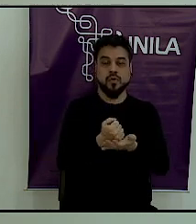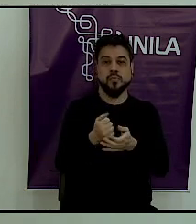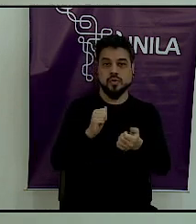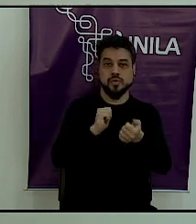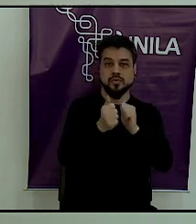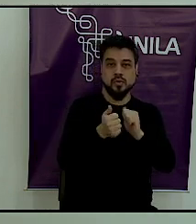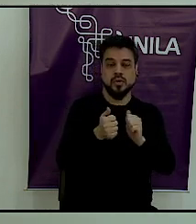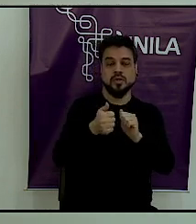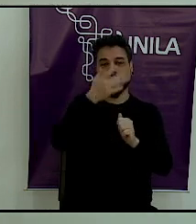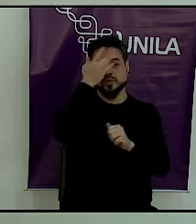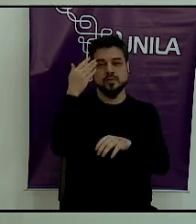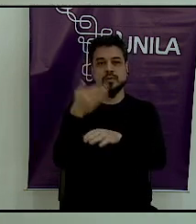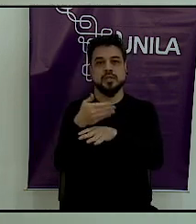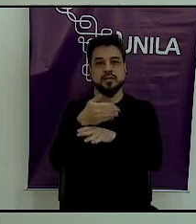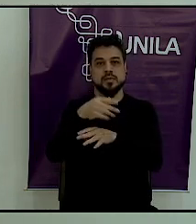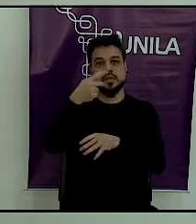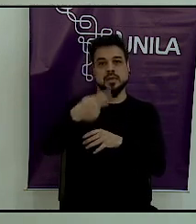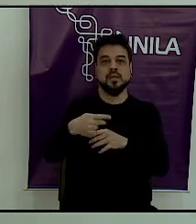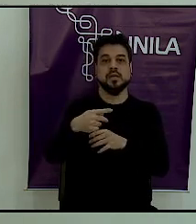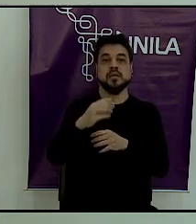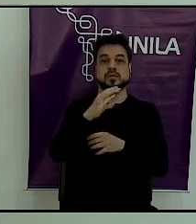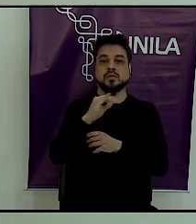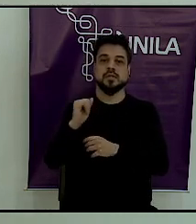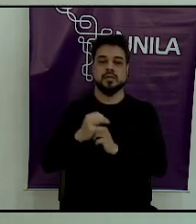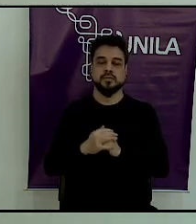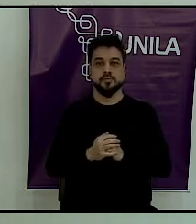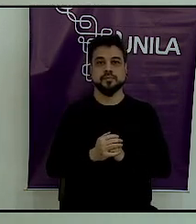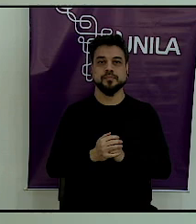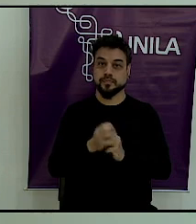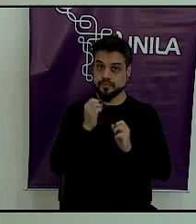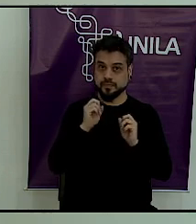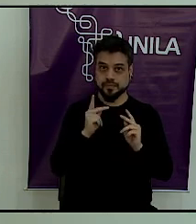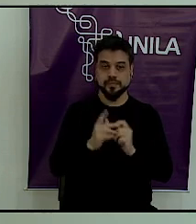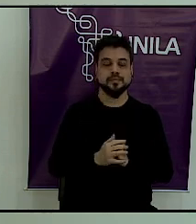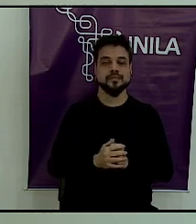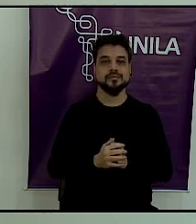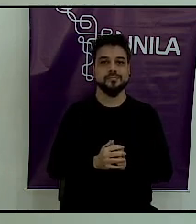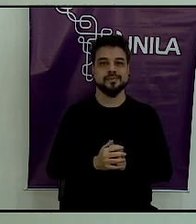do campus, né? Enfim, do Campus Integração. Ok?